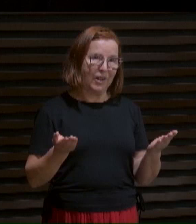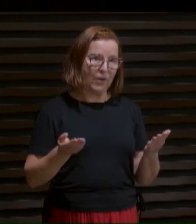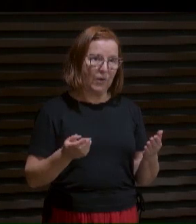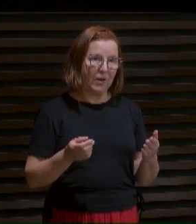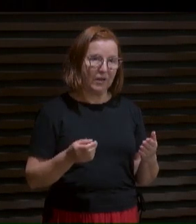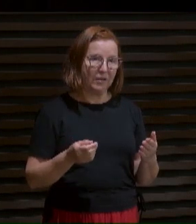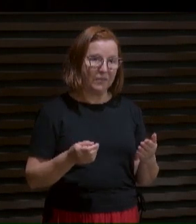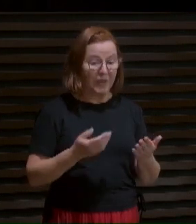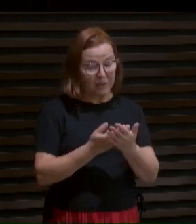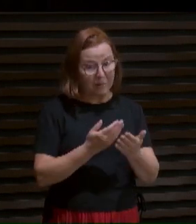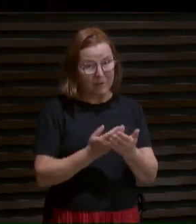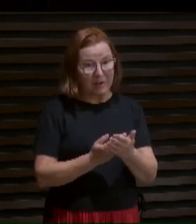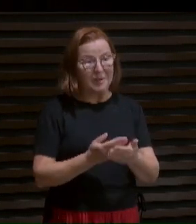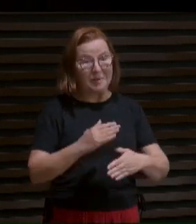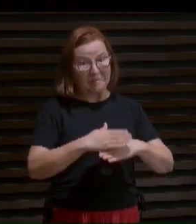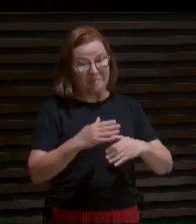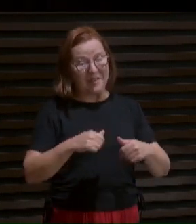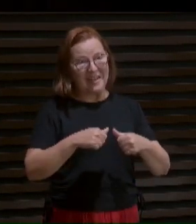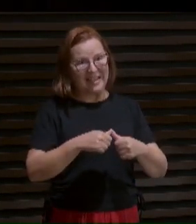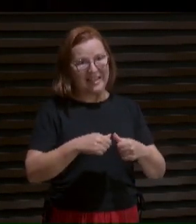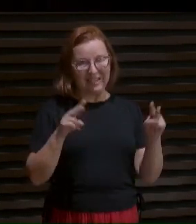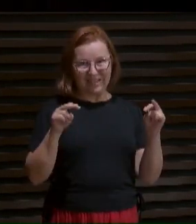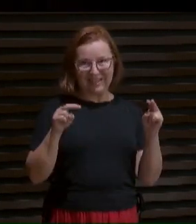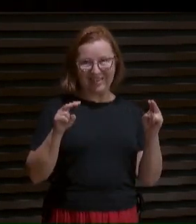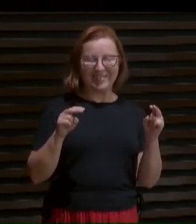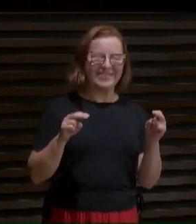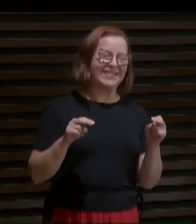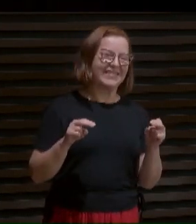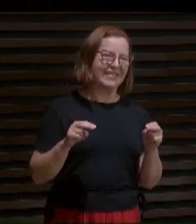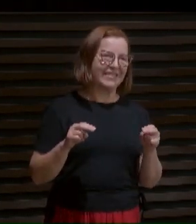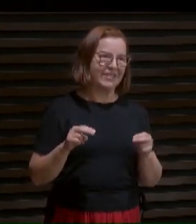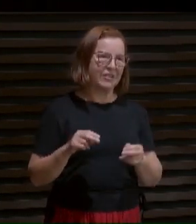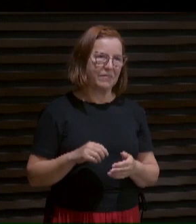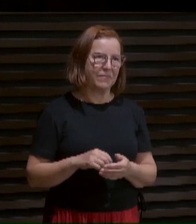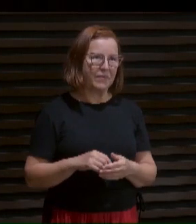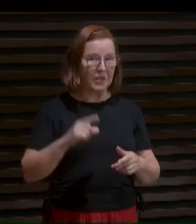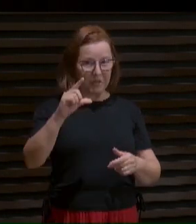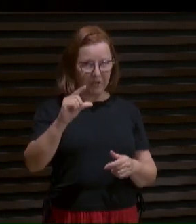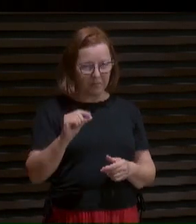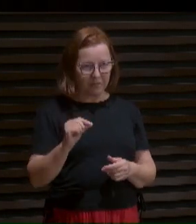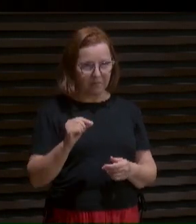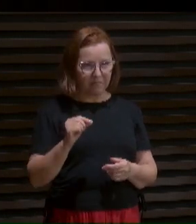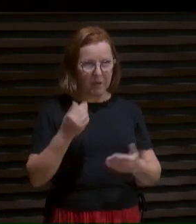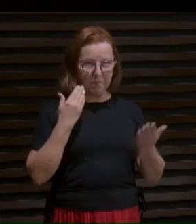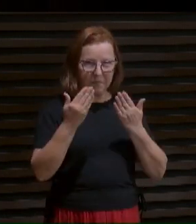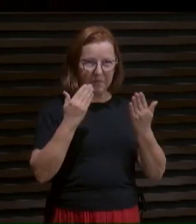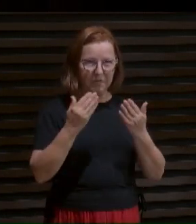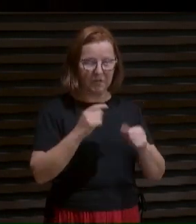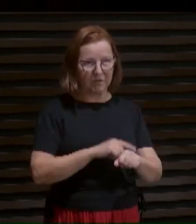um pouco mais esse assunto da diminuição psicológica do